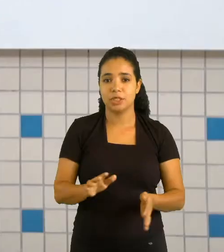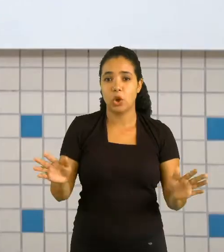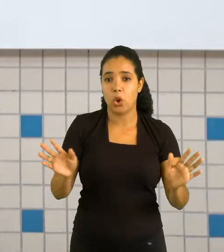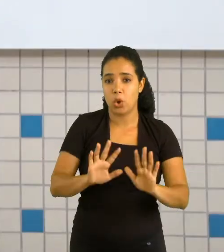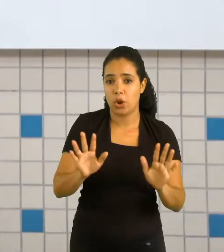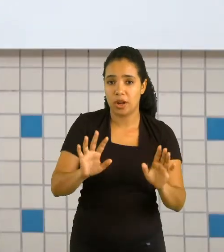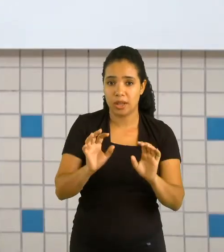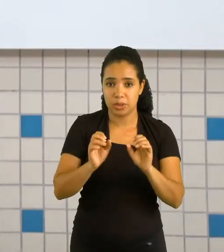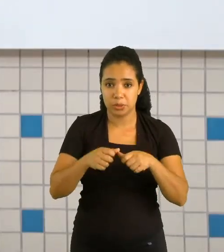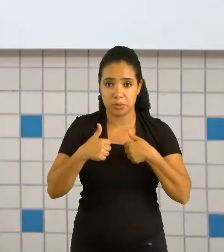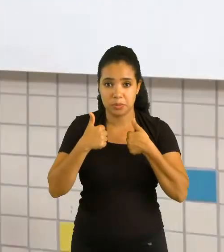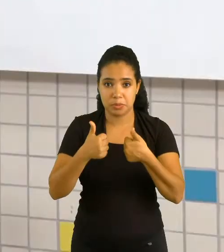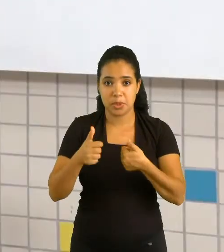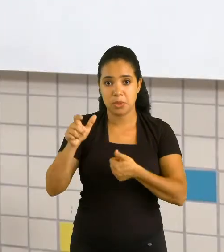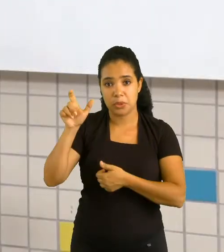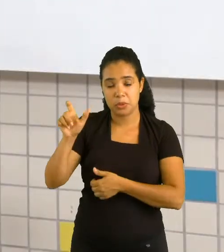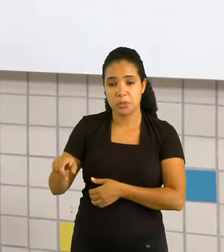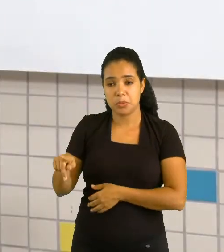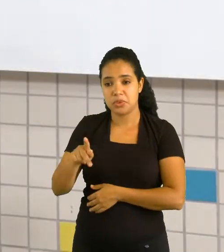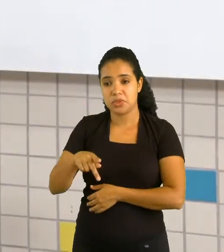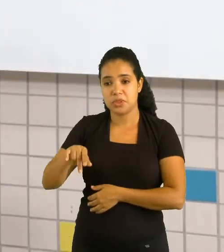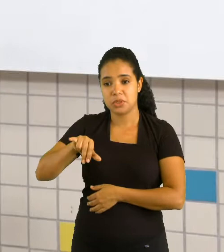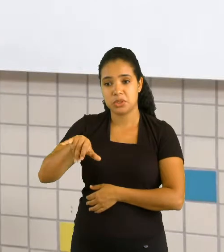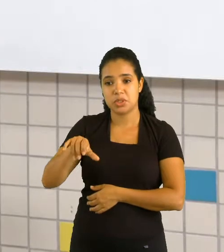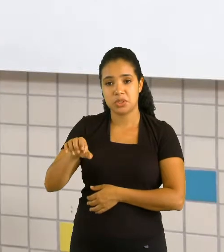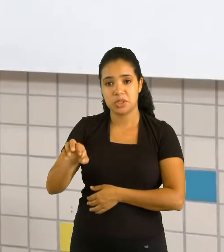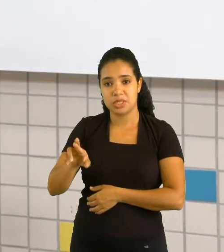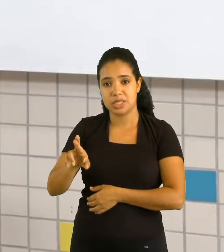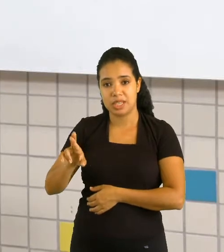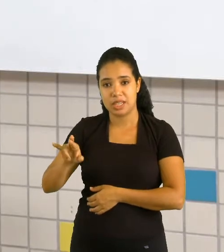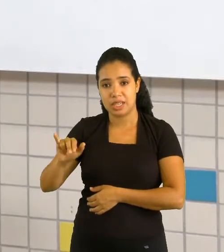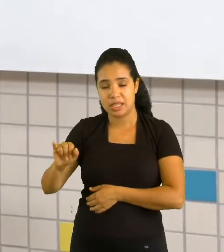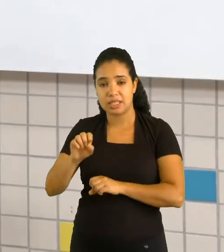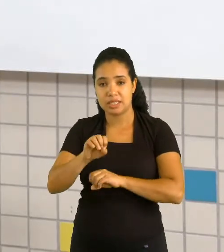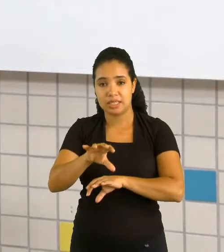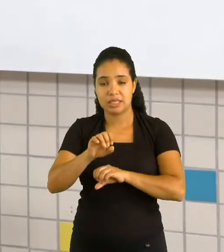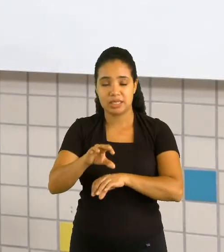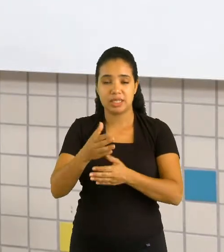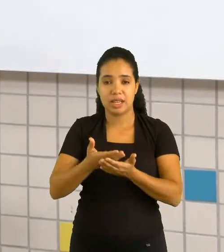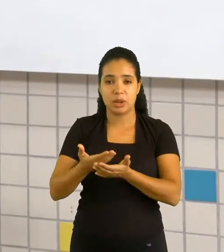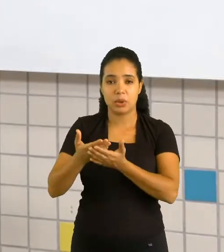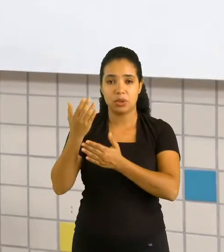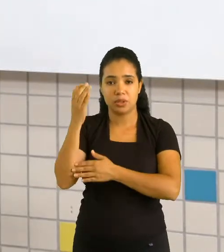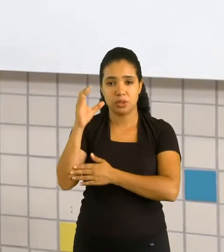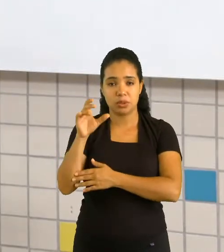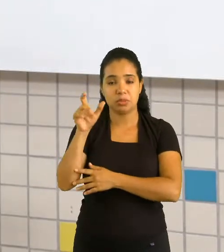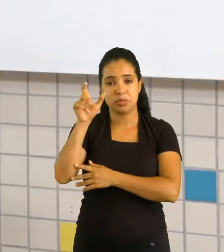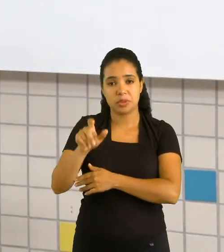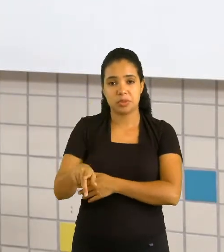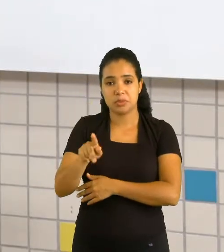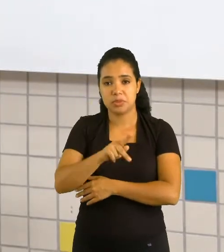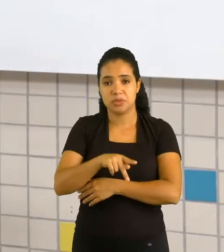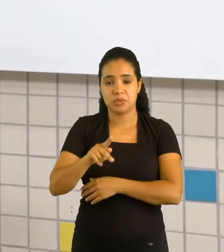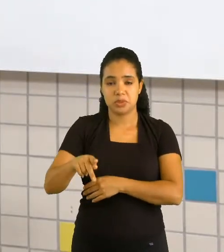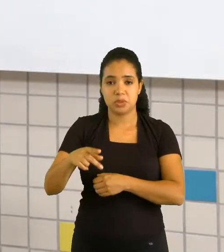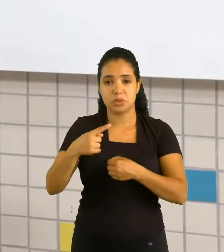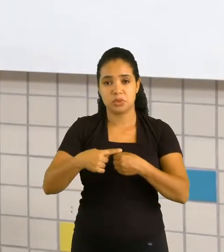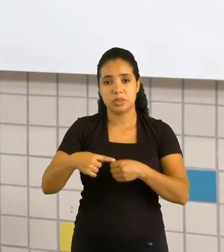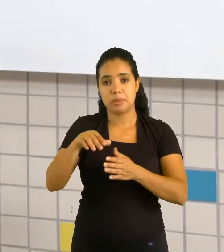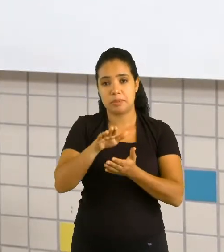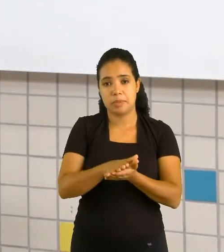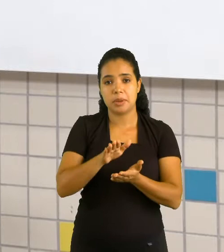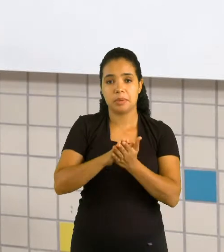Olá, tudo bem? Meu nome é Gerry e estarei com vocês dando a aula de Ciências. Eu sou professor da Rede Municipal de Palmas,